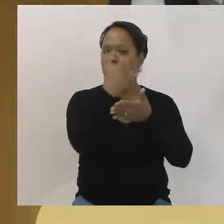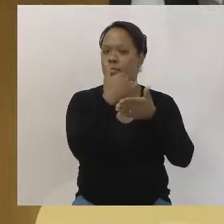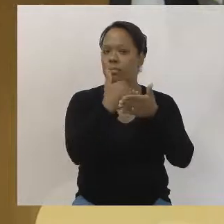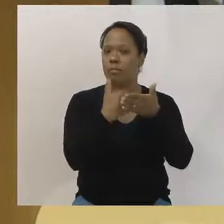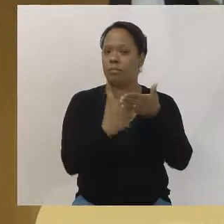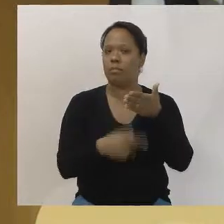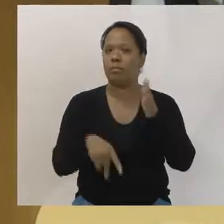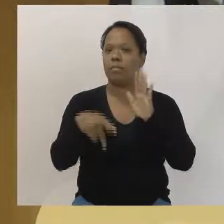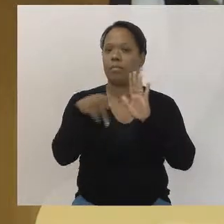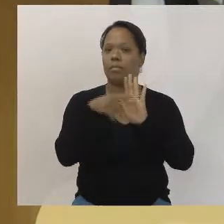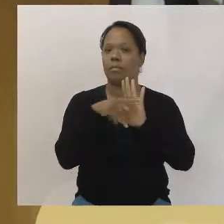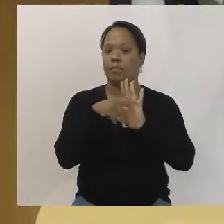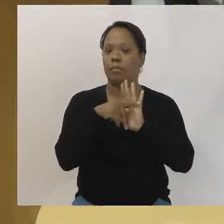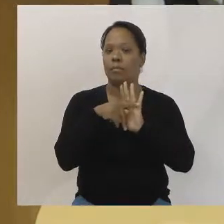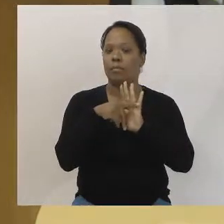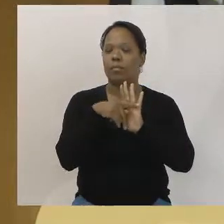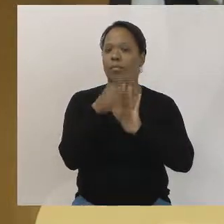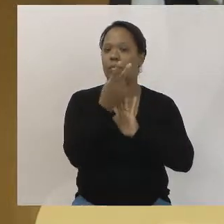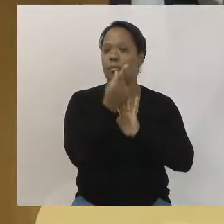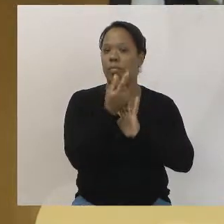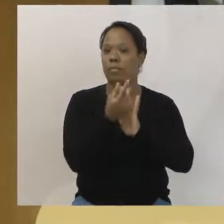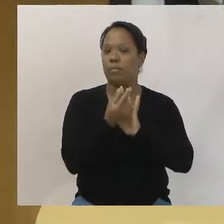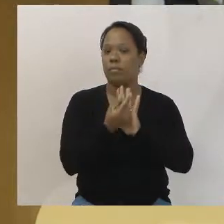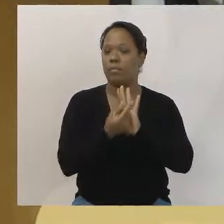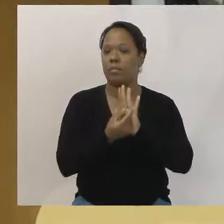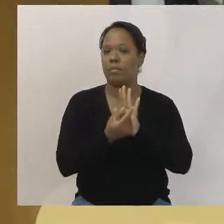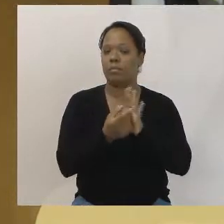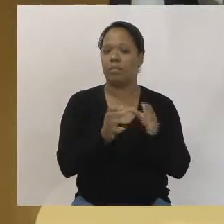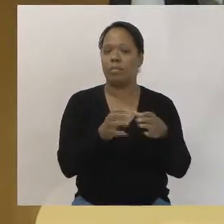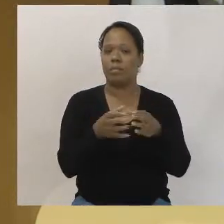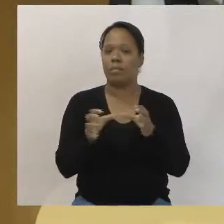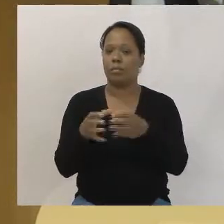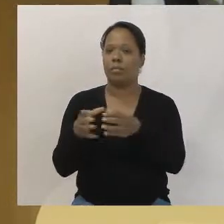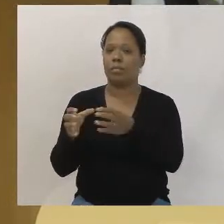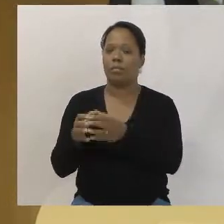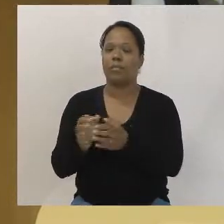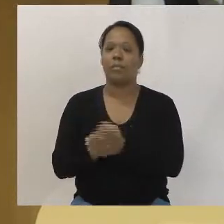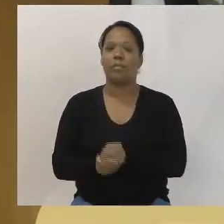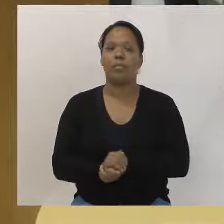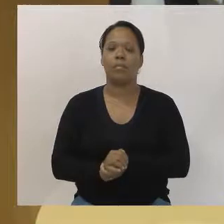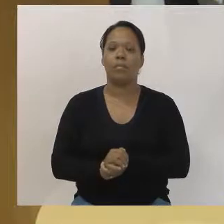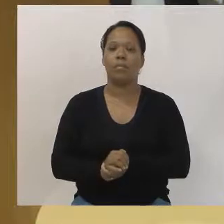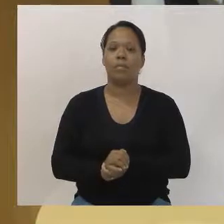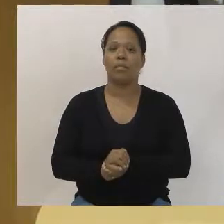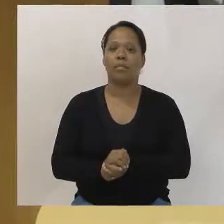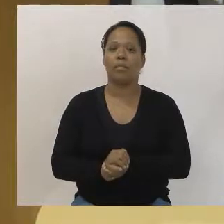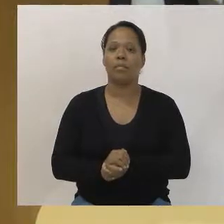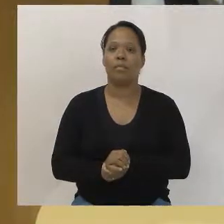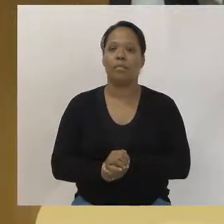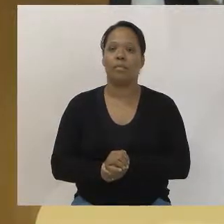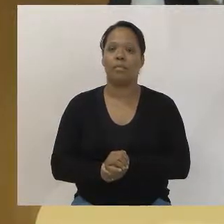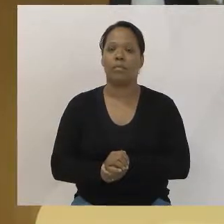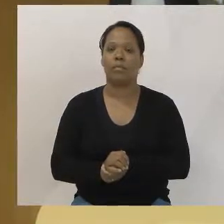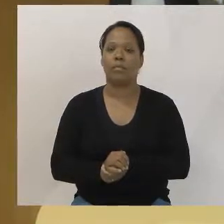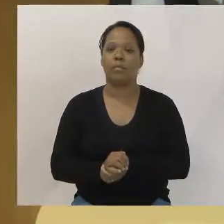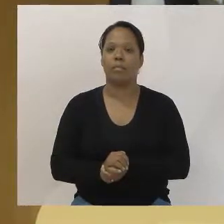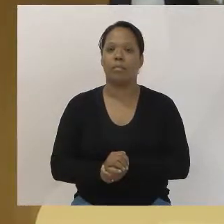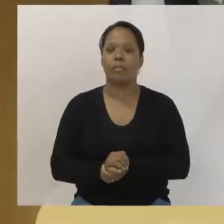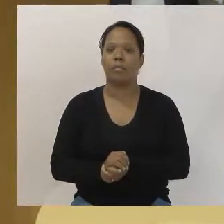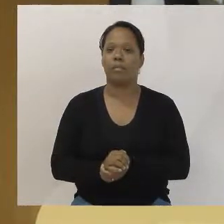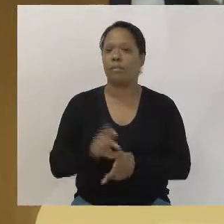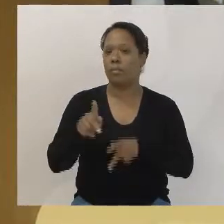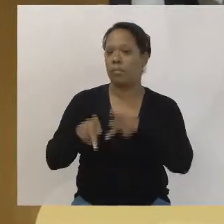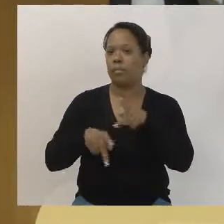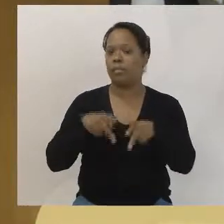dessa elaboração dos orçamentos que está aqui aqui foram cumprido o princípio da participação popular